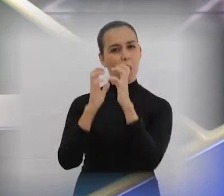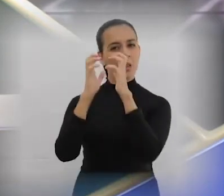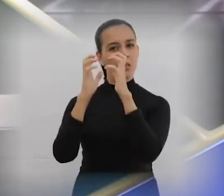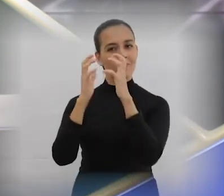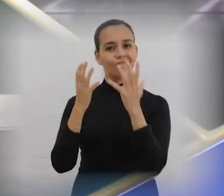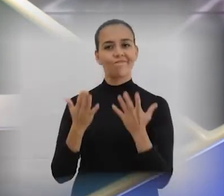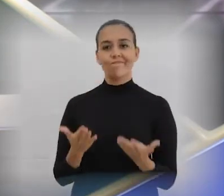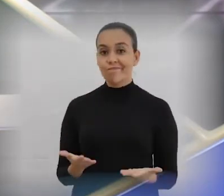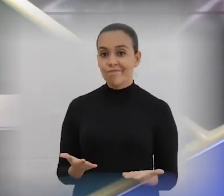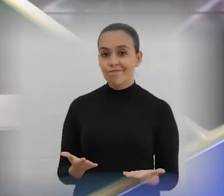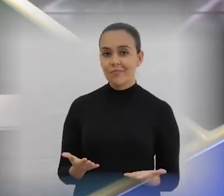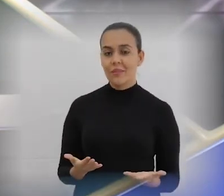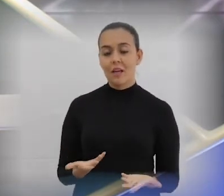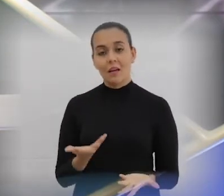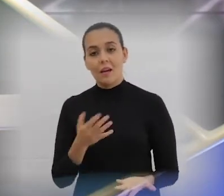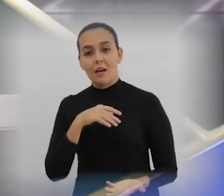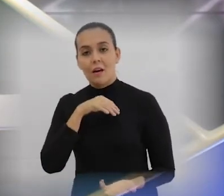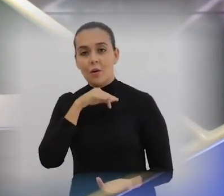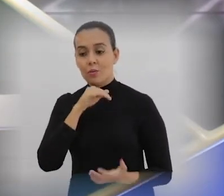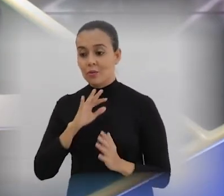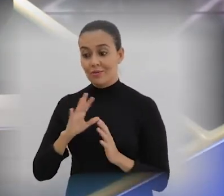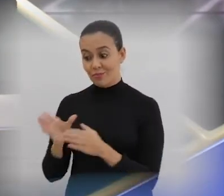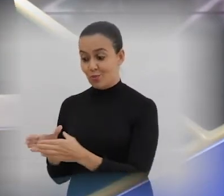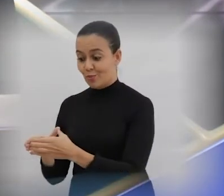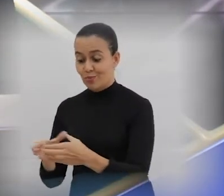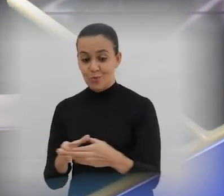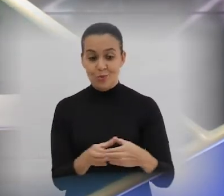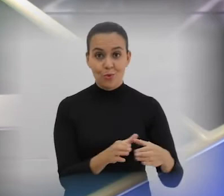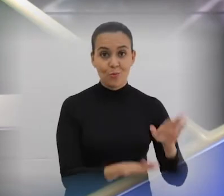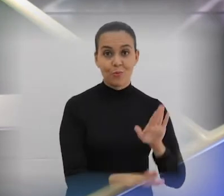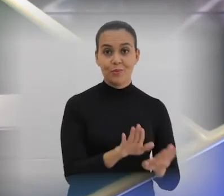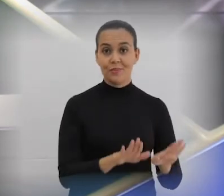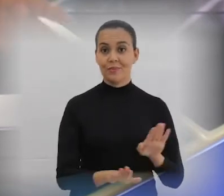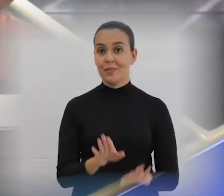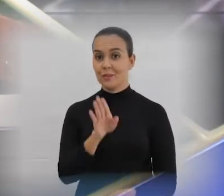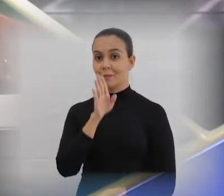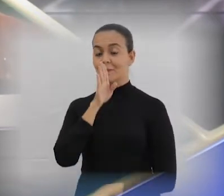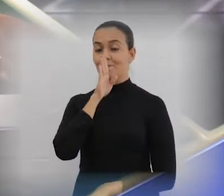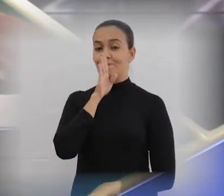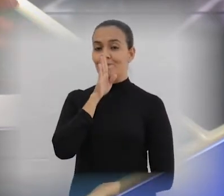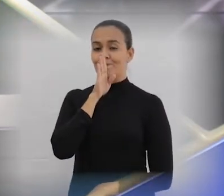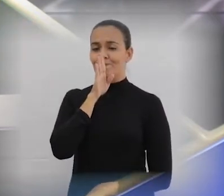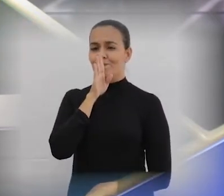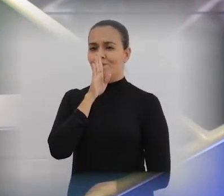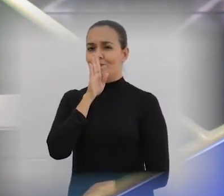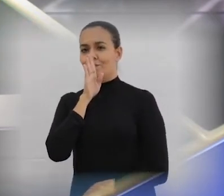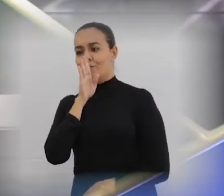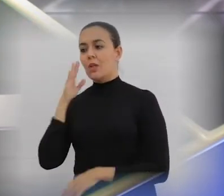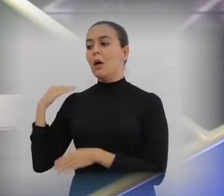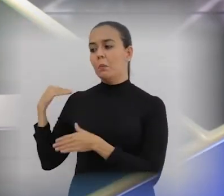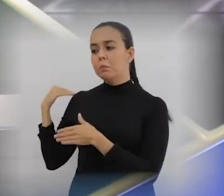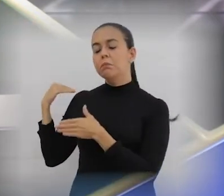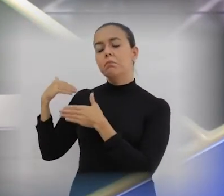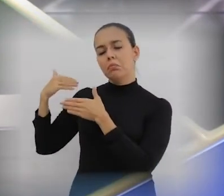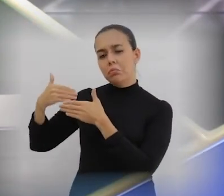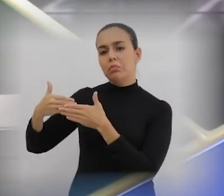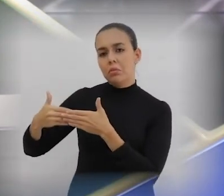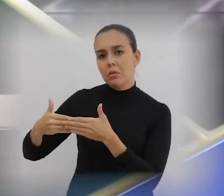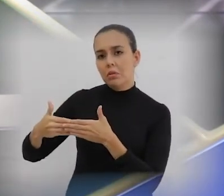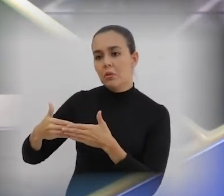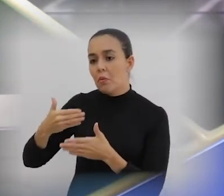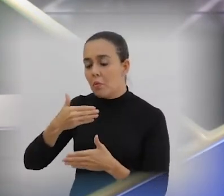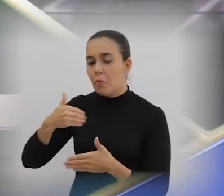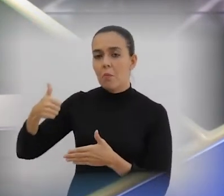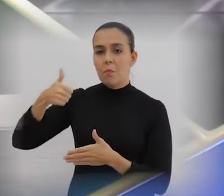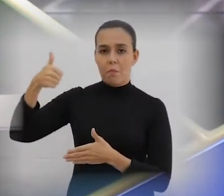E isso se expressa no silenciamento que, ainda bem, nos últimos poucos anos, começa a ser contestado pela